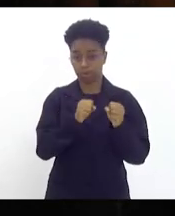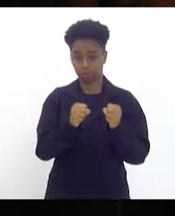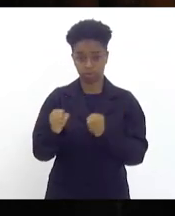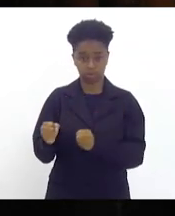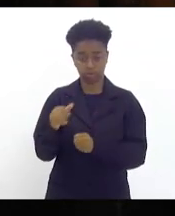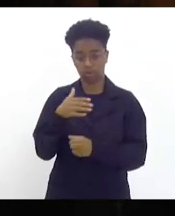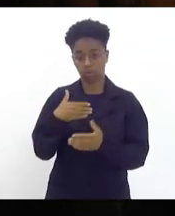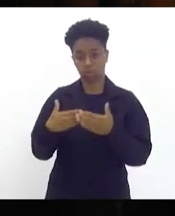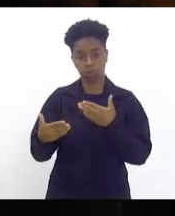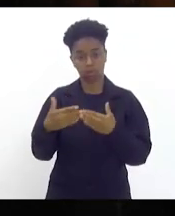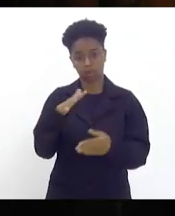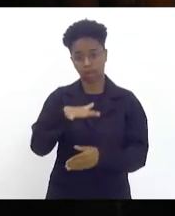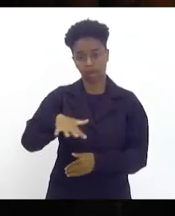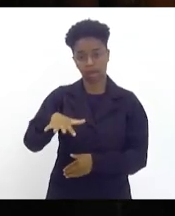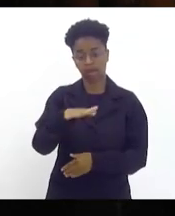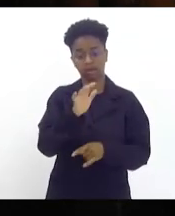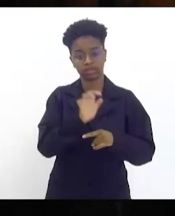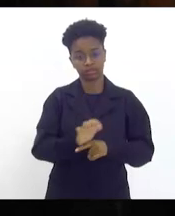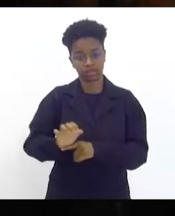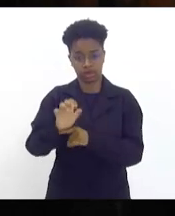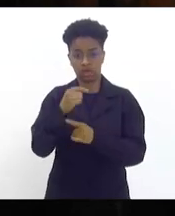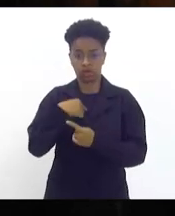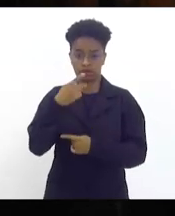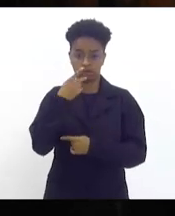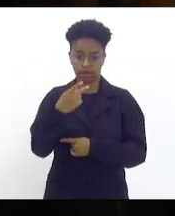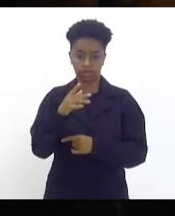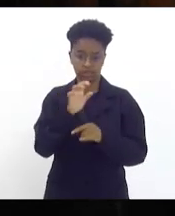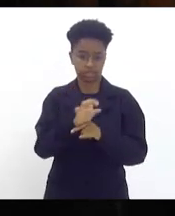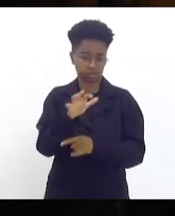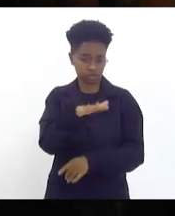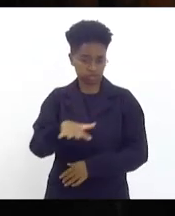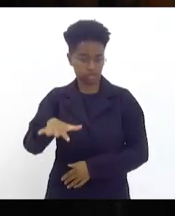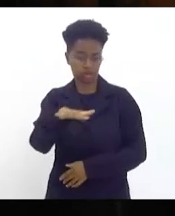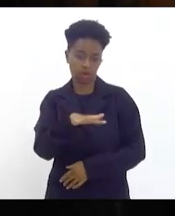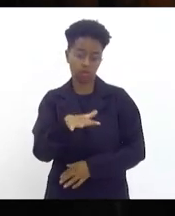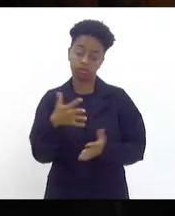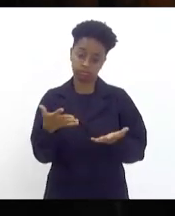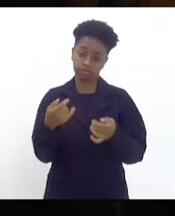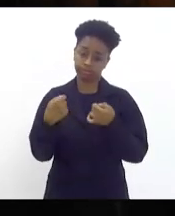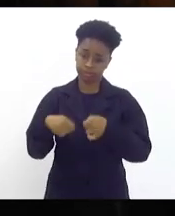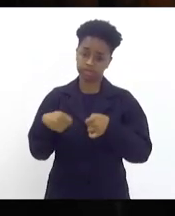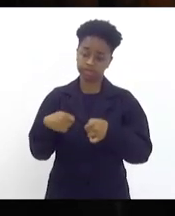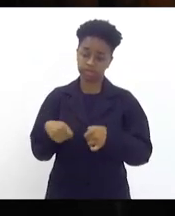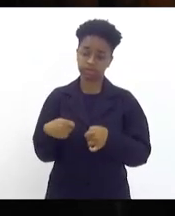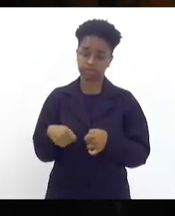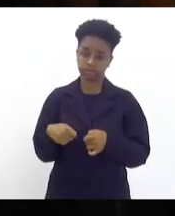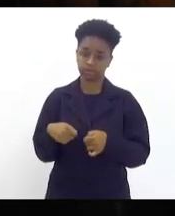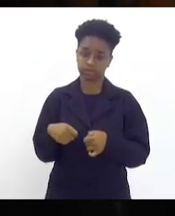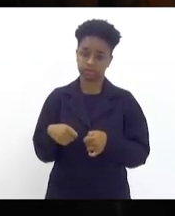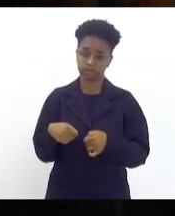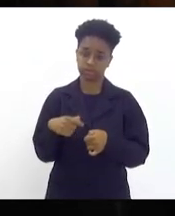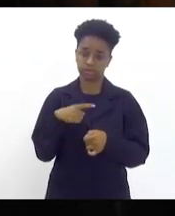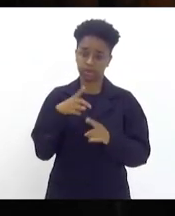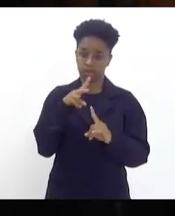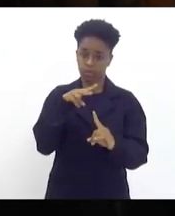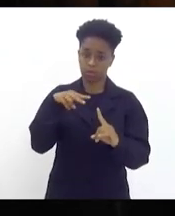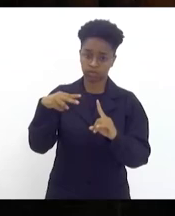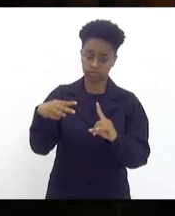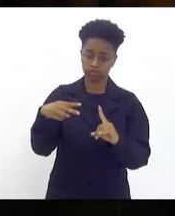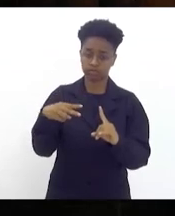braço do estado aí me refiro ao estado lado senso é condicionante que se tenha sopa de vista de